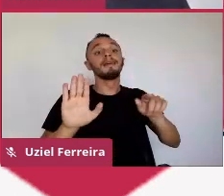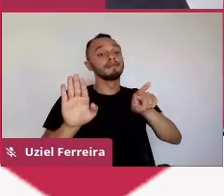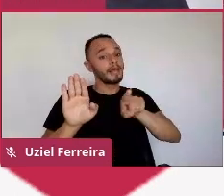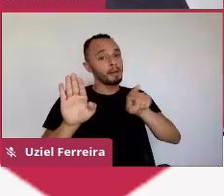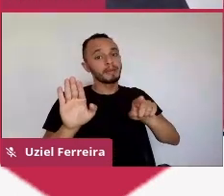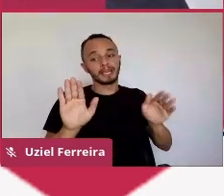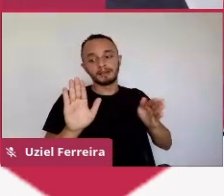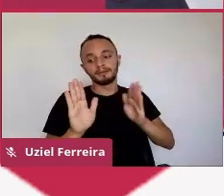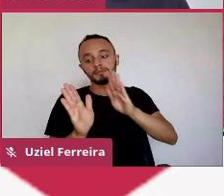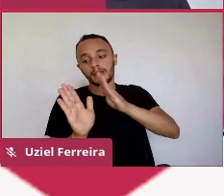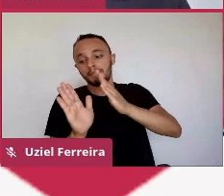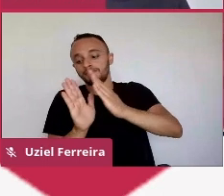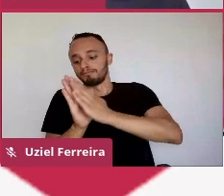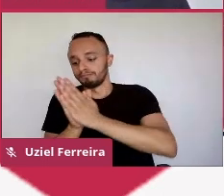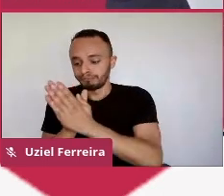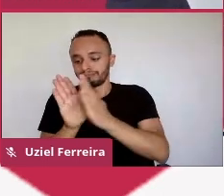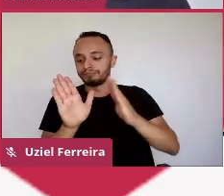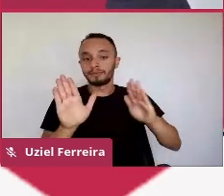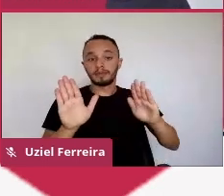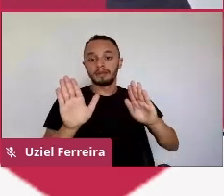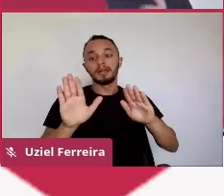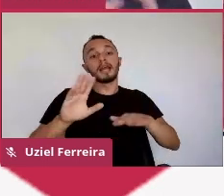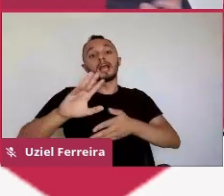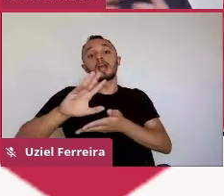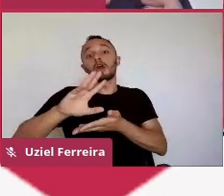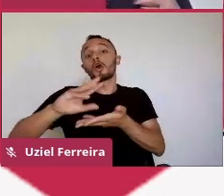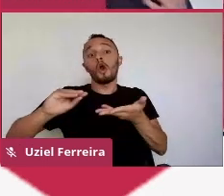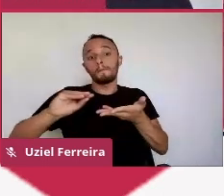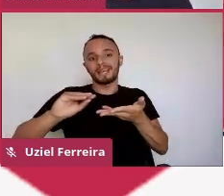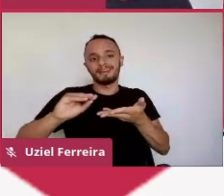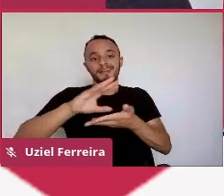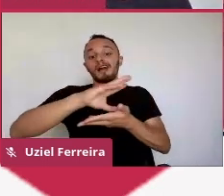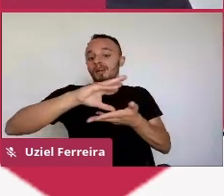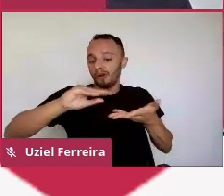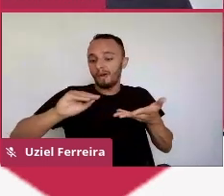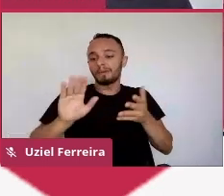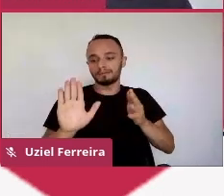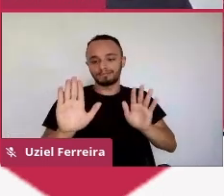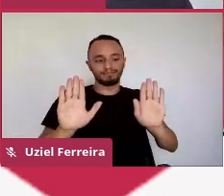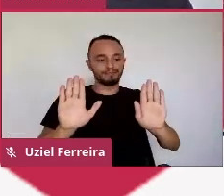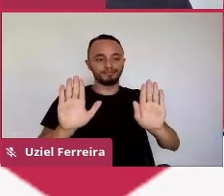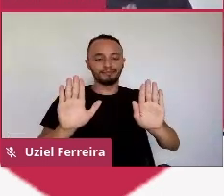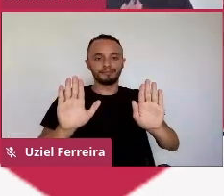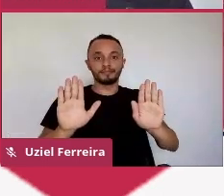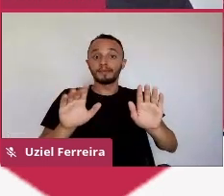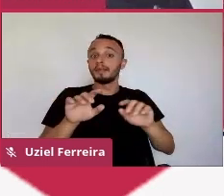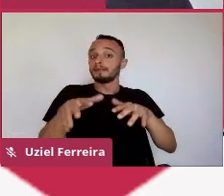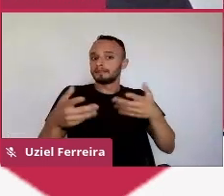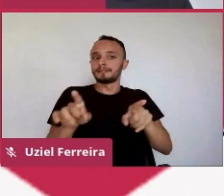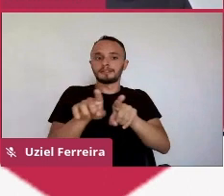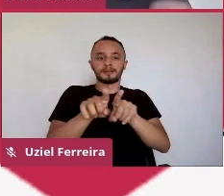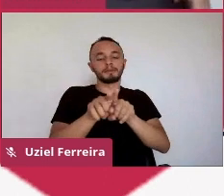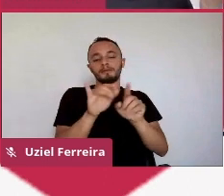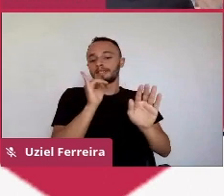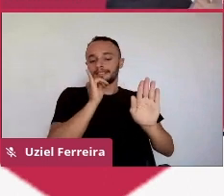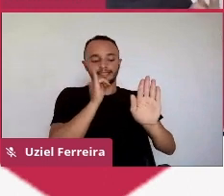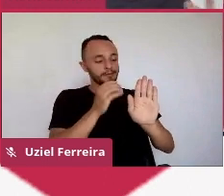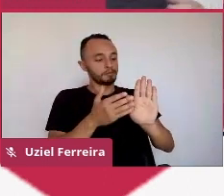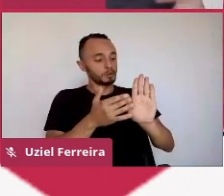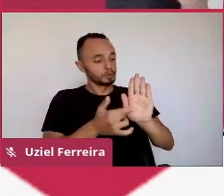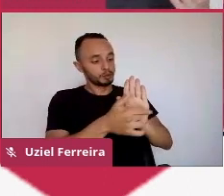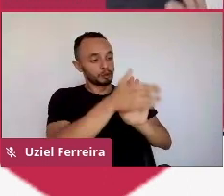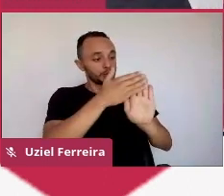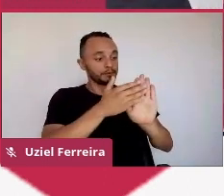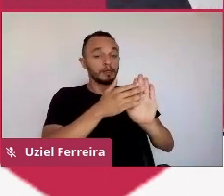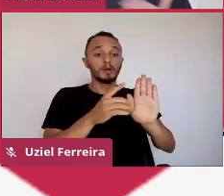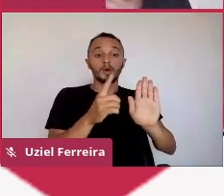parte de uma seção, ou seja, ela faz parte de uma tiragem. Então, você vai ter uma gravura que ela é 1 de